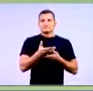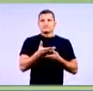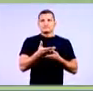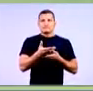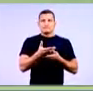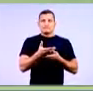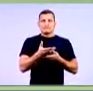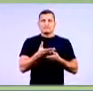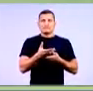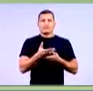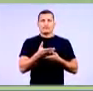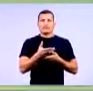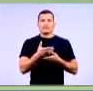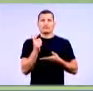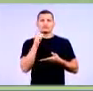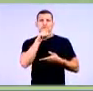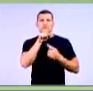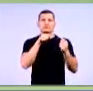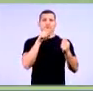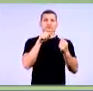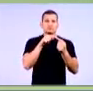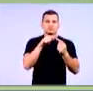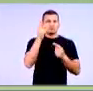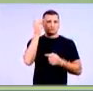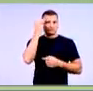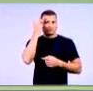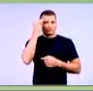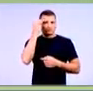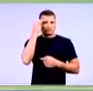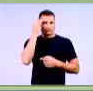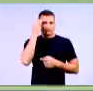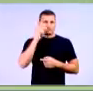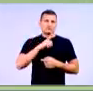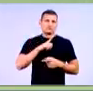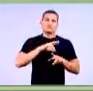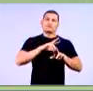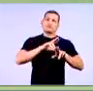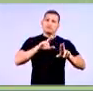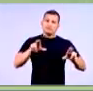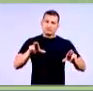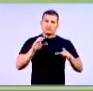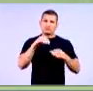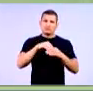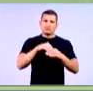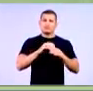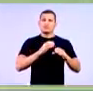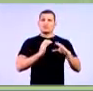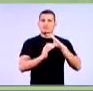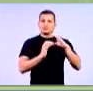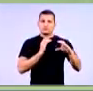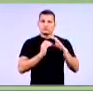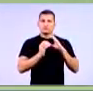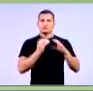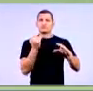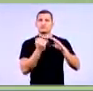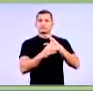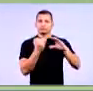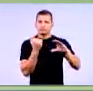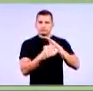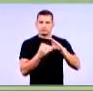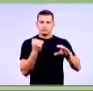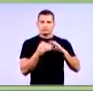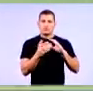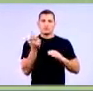para alcançar um objetivo comum. Então, são várias partes que se comunicam, trocam mensagens para alcançar